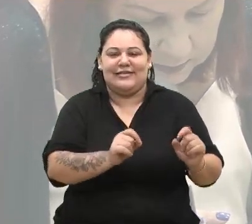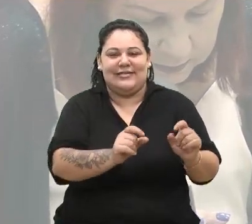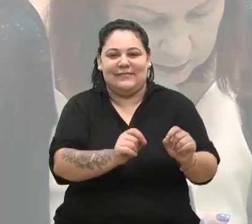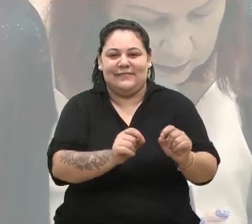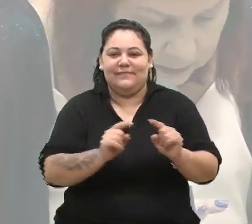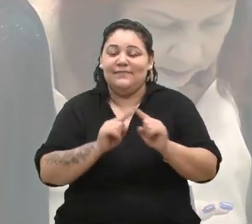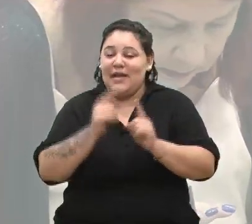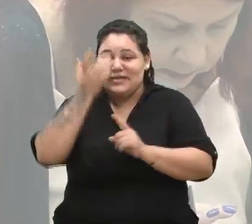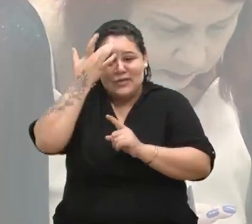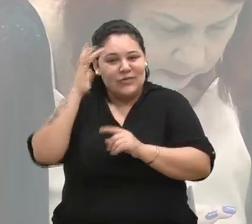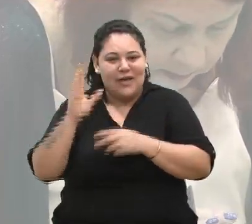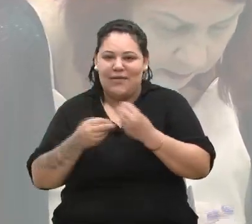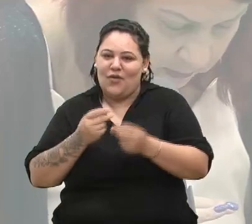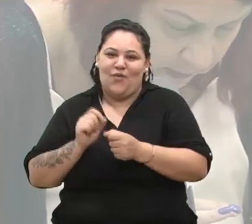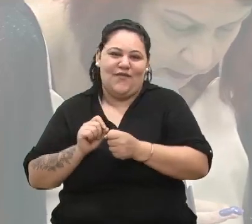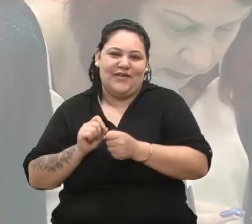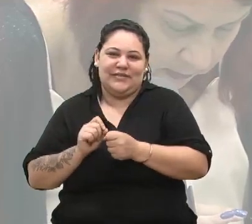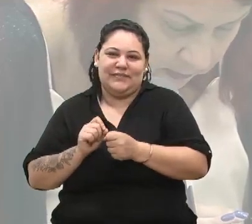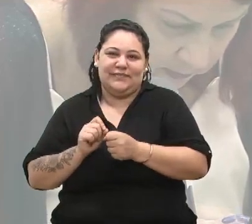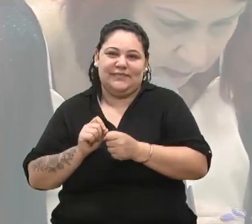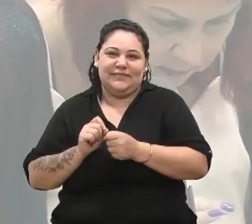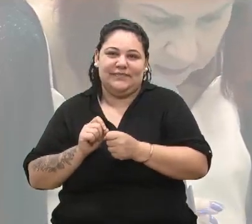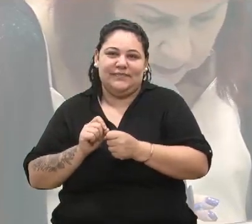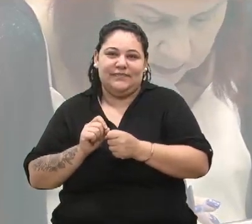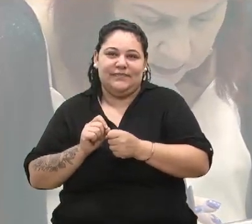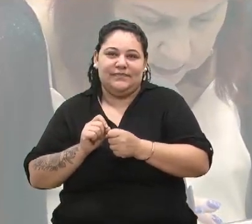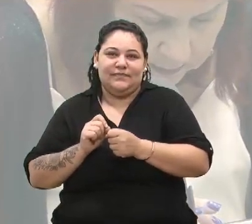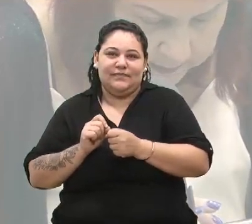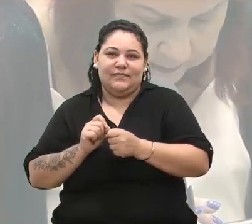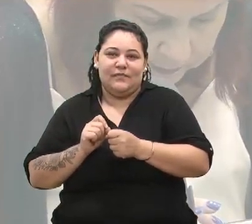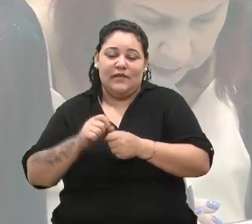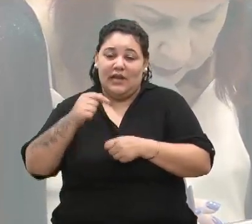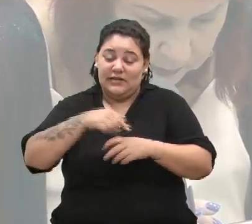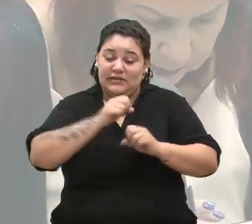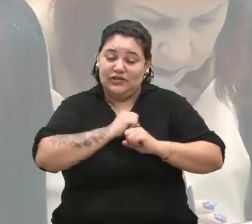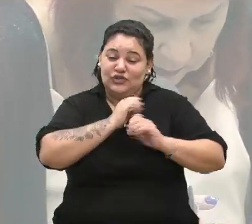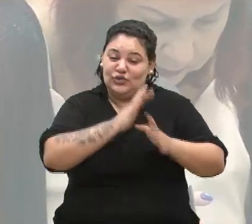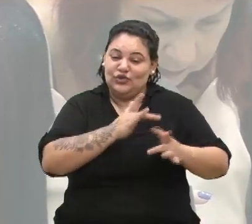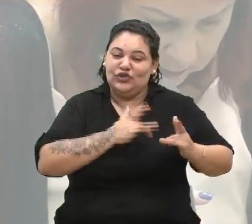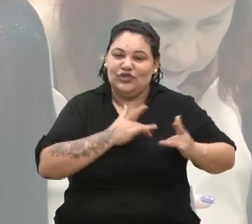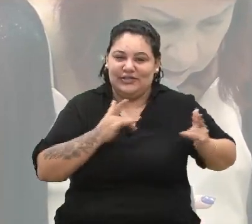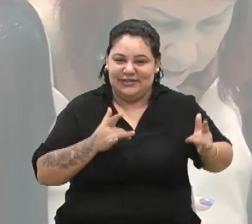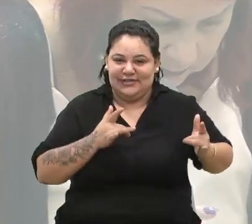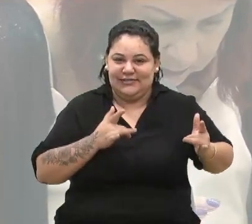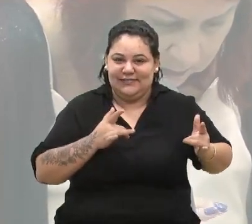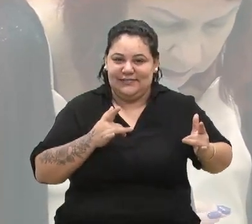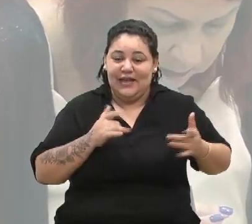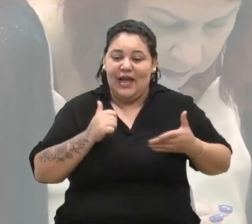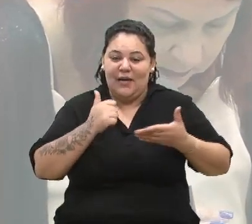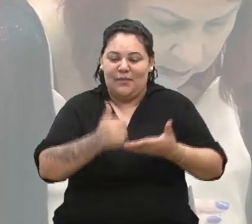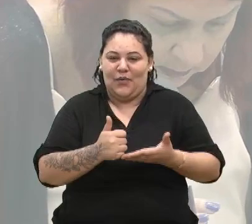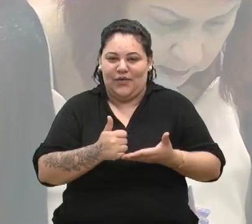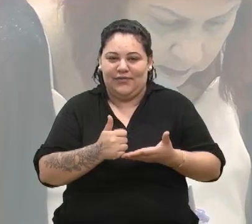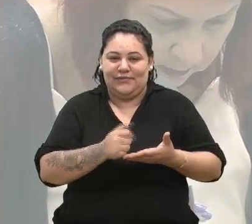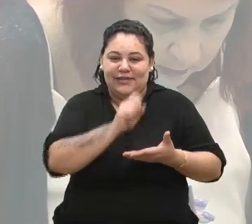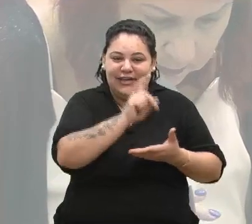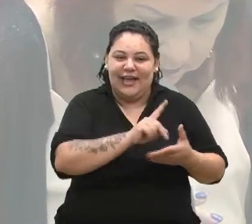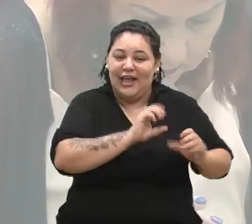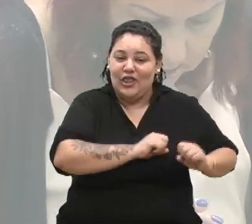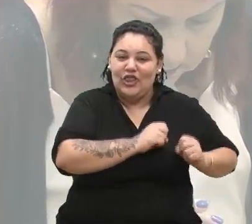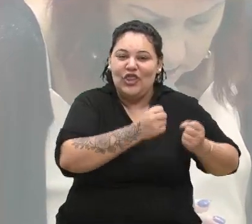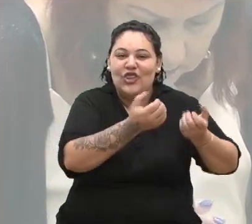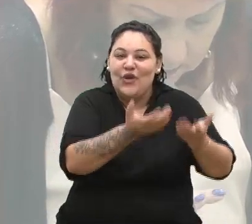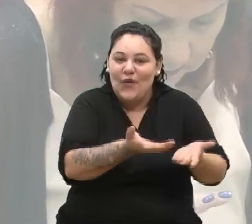não sabem como proceder. Essa ação solidária beneficia os dois lados, quem doa os cabelos e